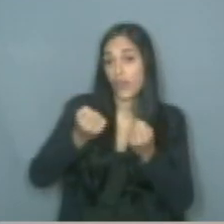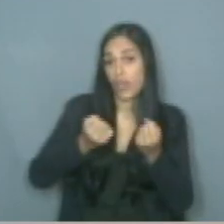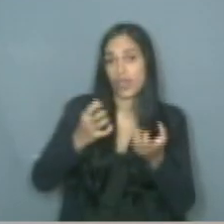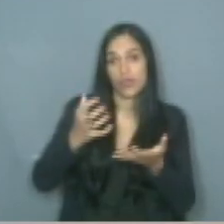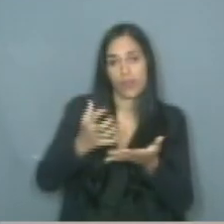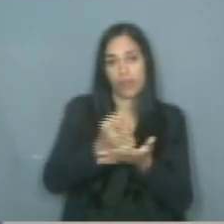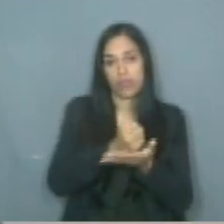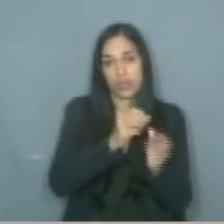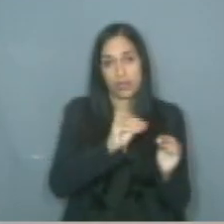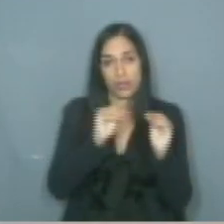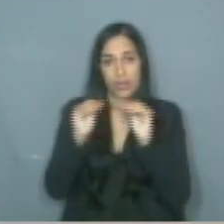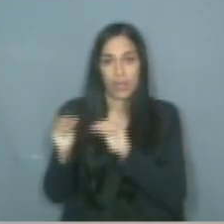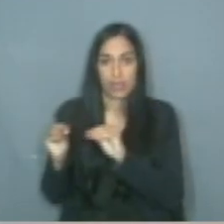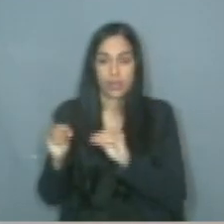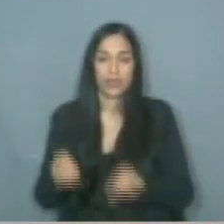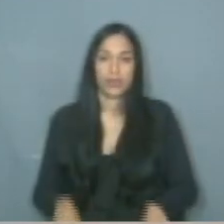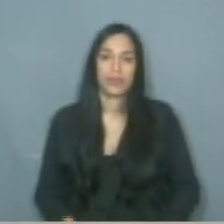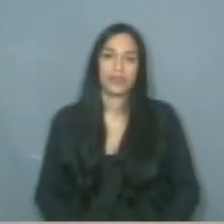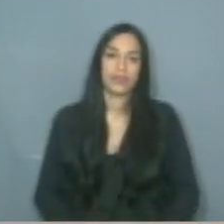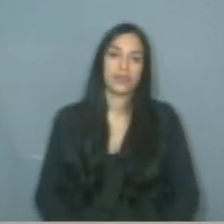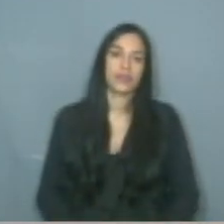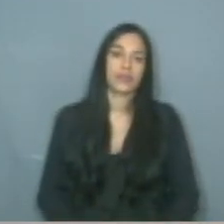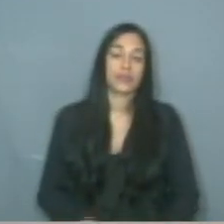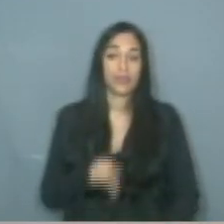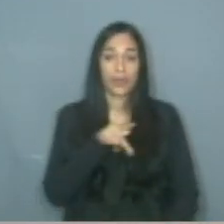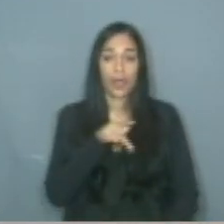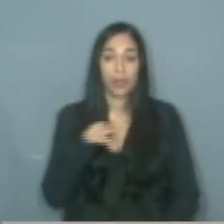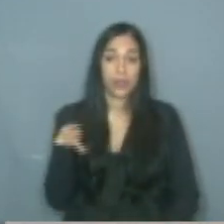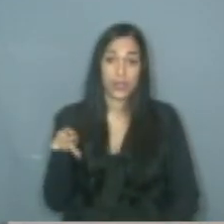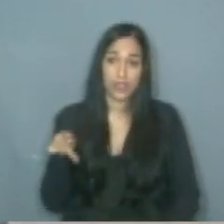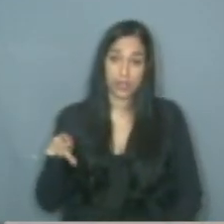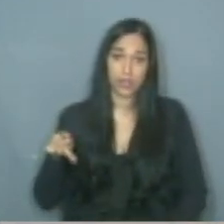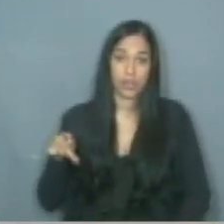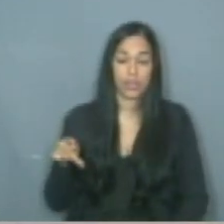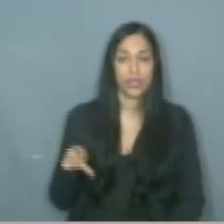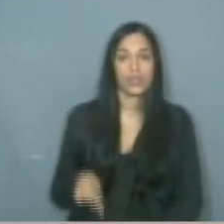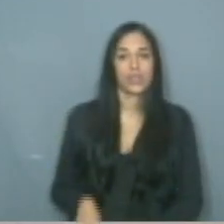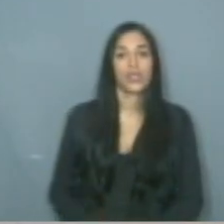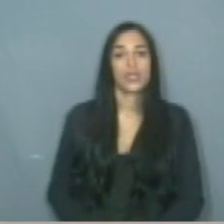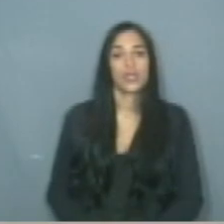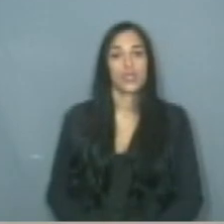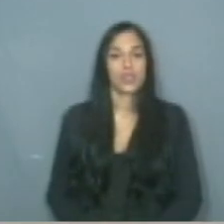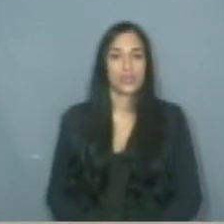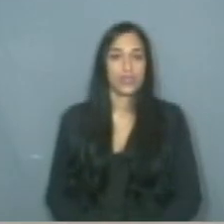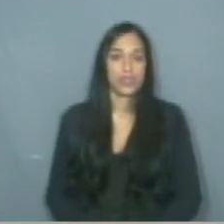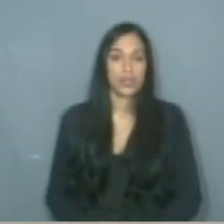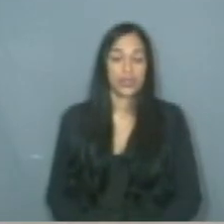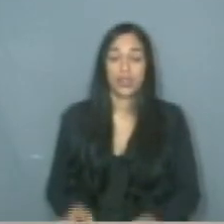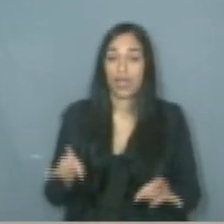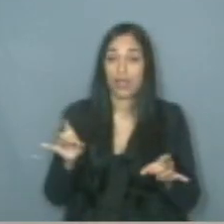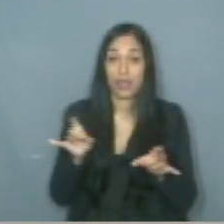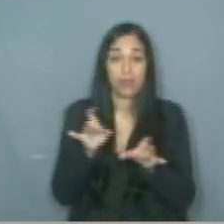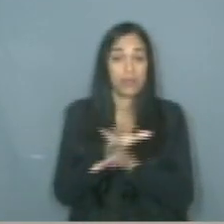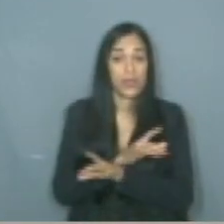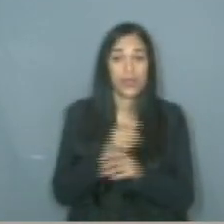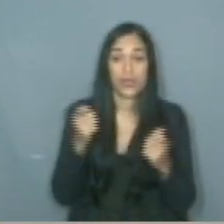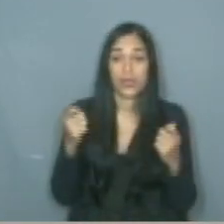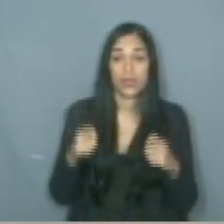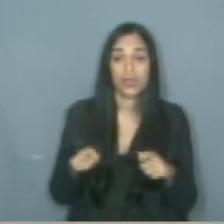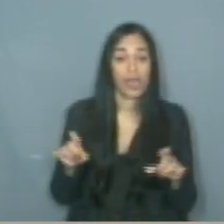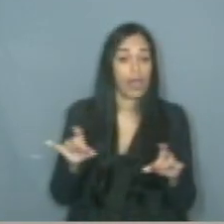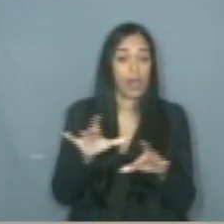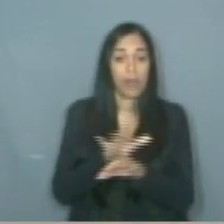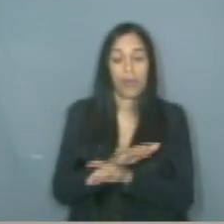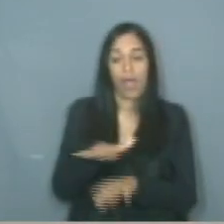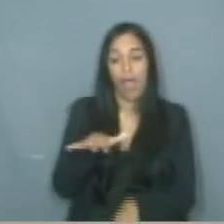rebocado. Mas eu quero fazer o registro, presidente, que na verdade a minha luta é para que acabe o Zona